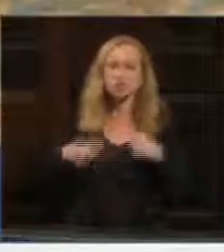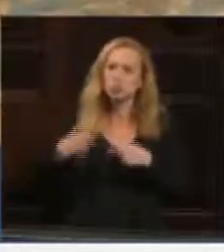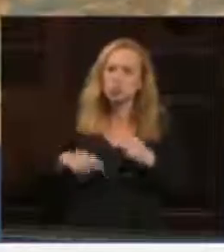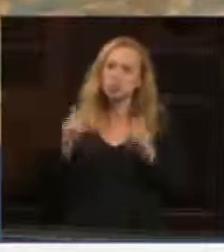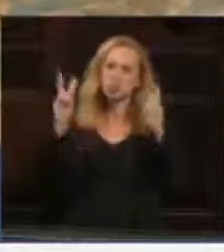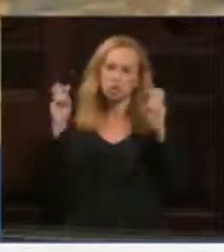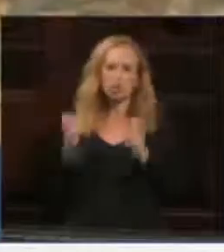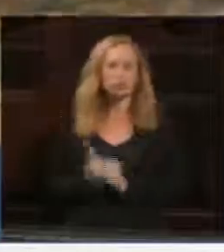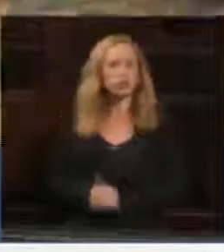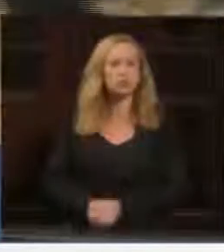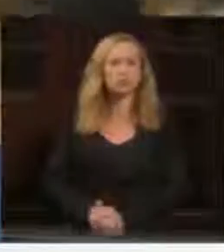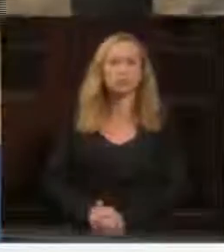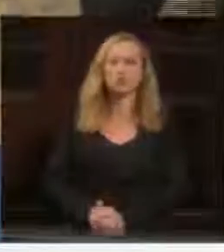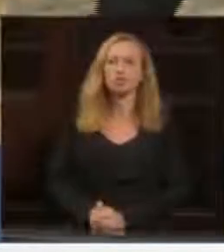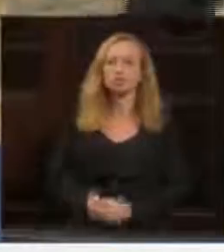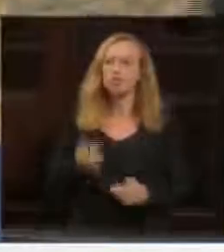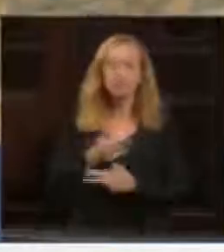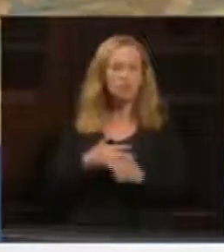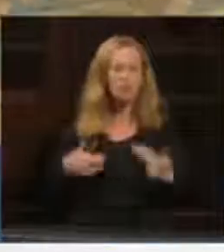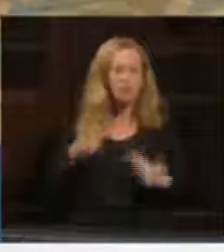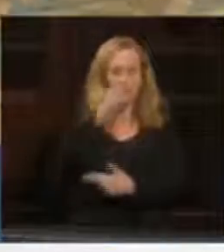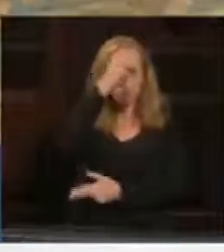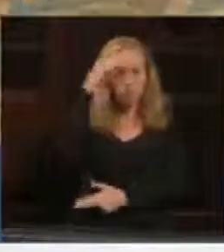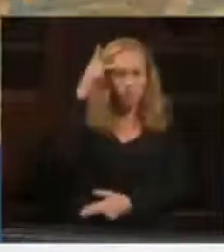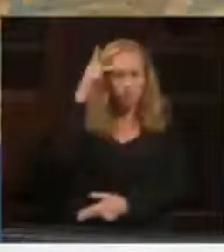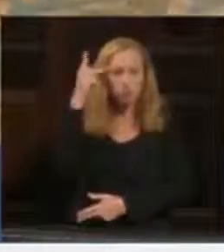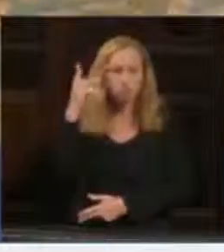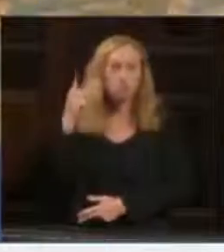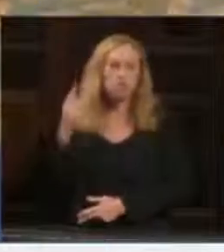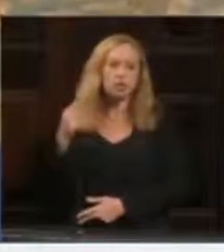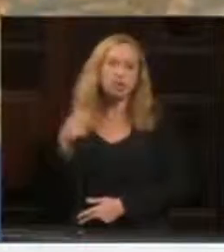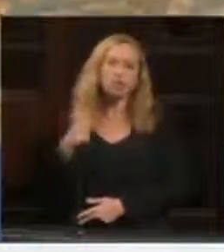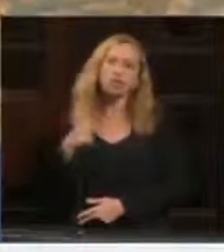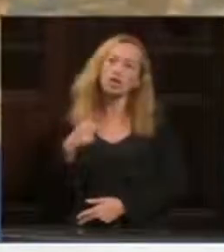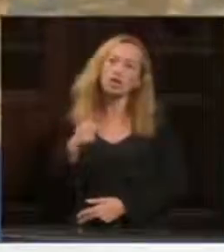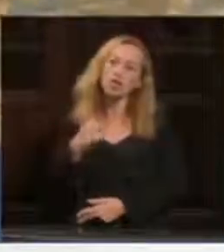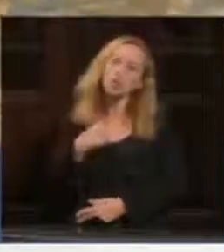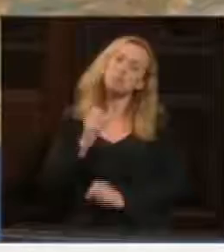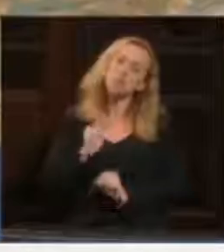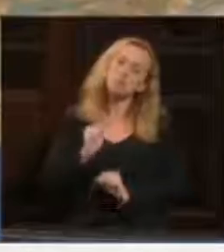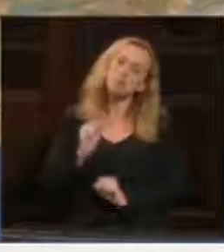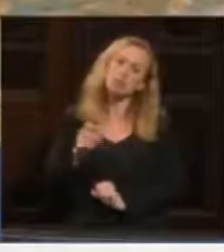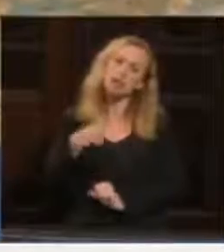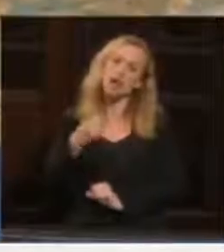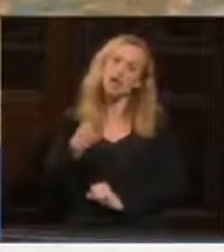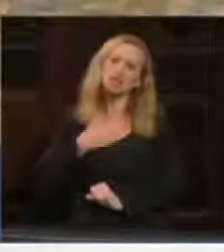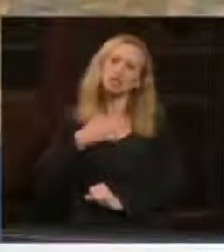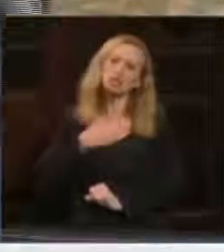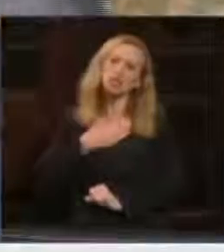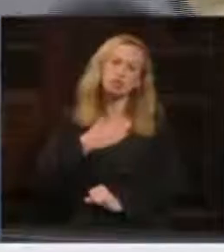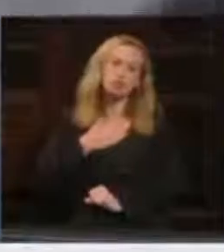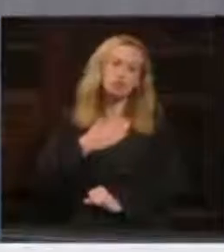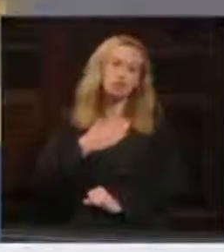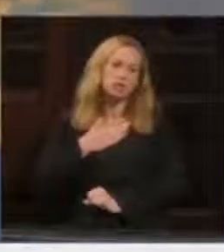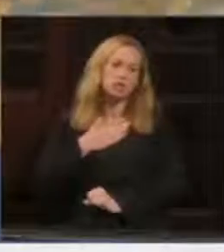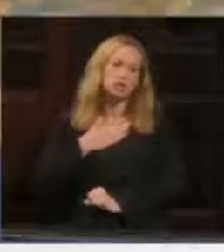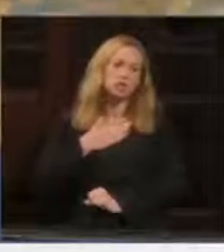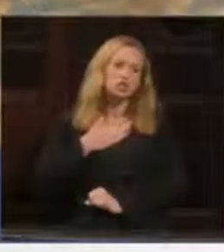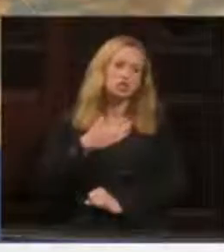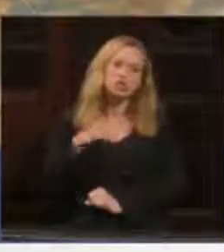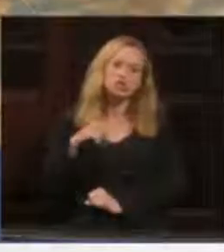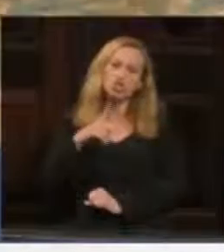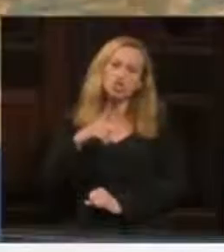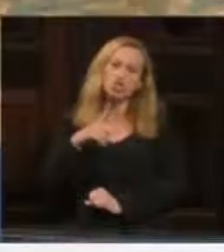questão. Inclusive porque muitas pessoas, e aí eu tiro por mim mesmo, né, que tive vários